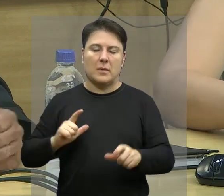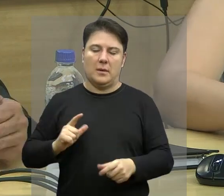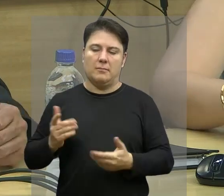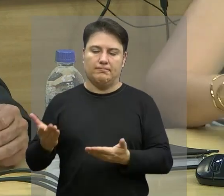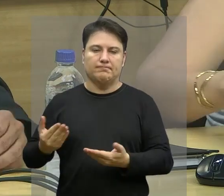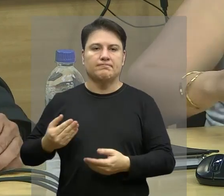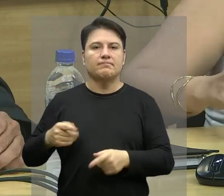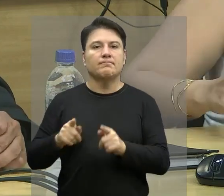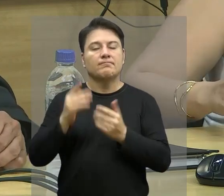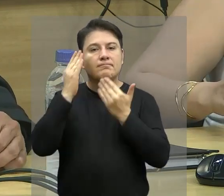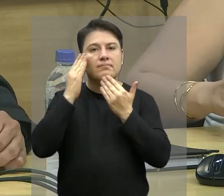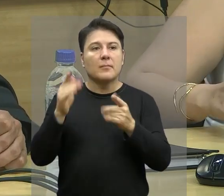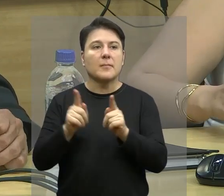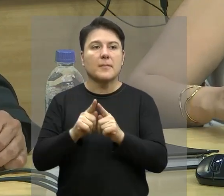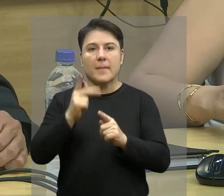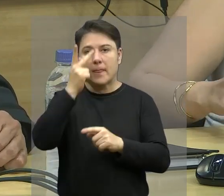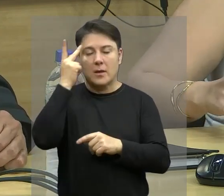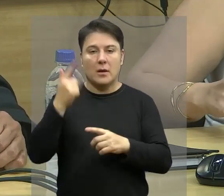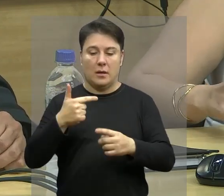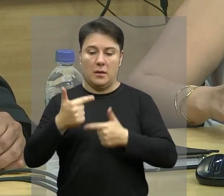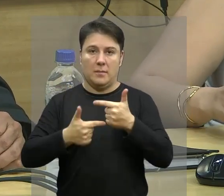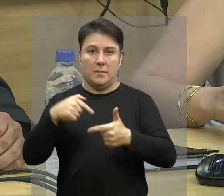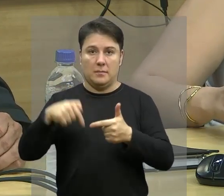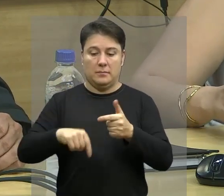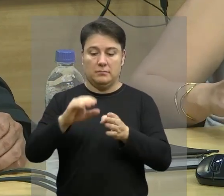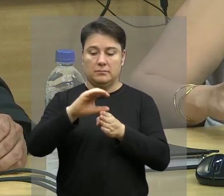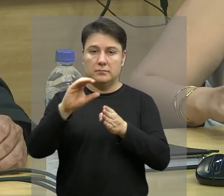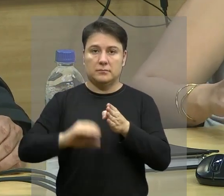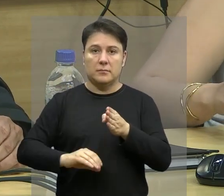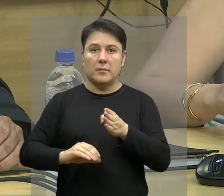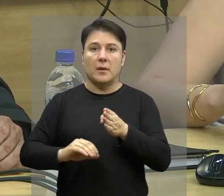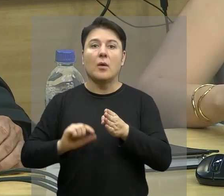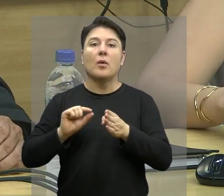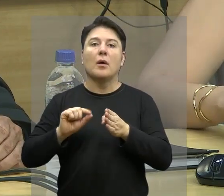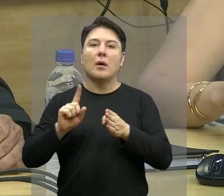obrigado, e o pessoal aqui que está trabalhando na Câmara também para poder